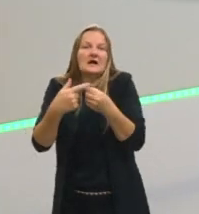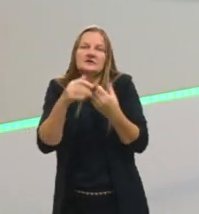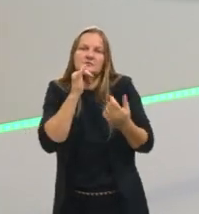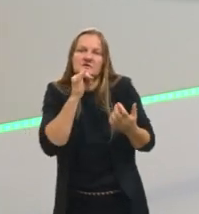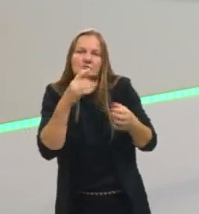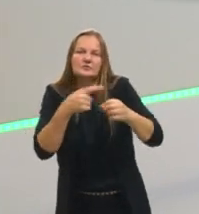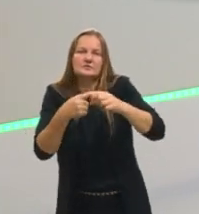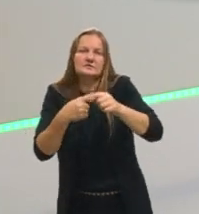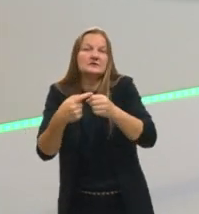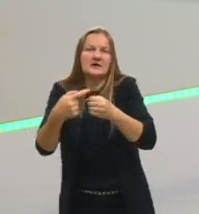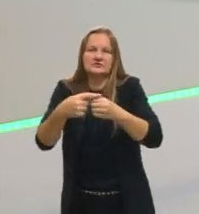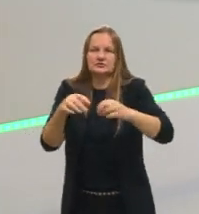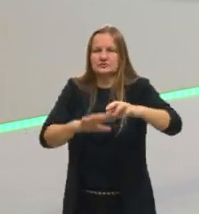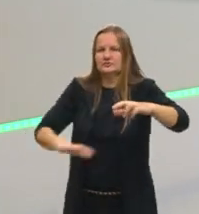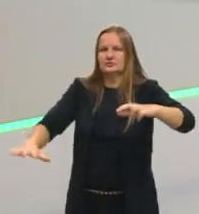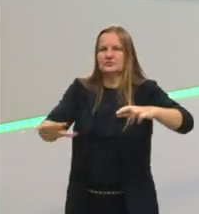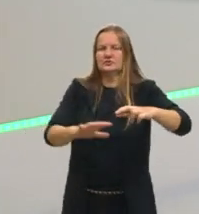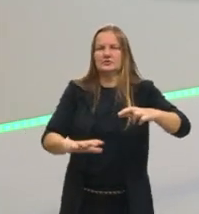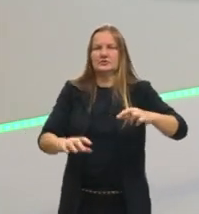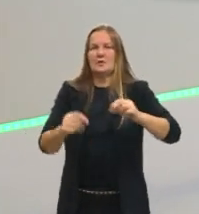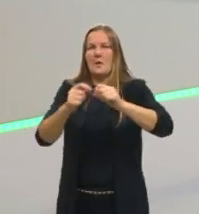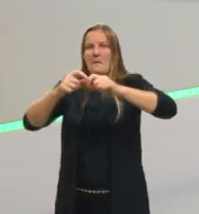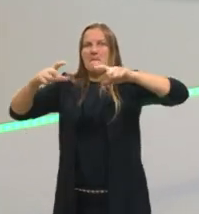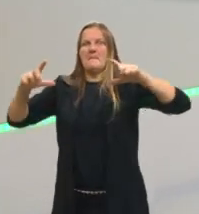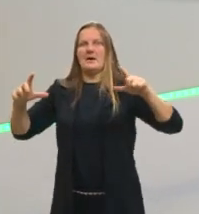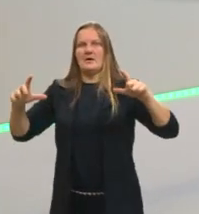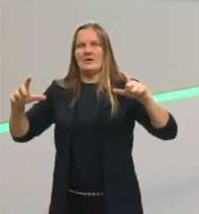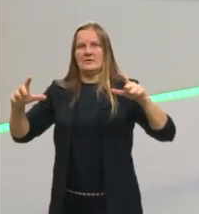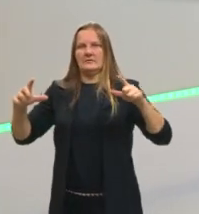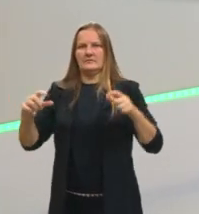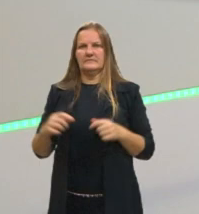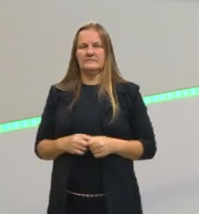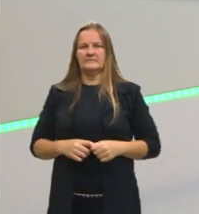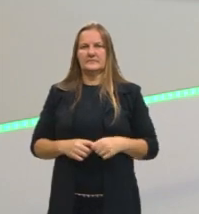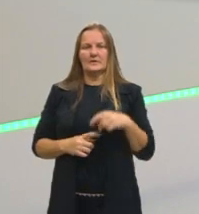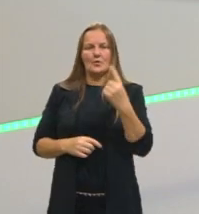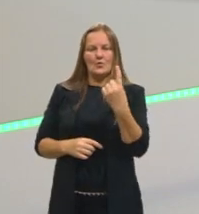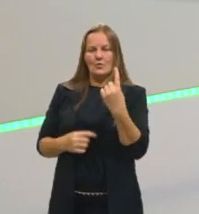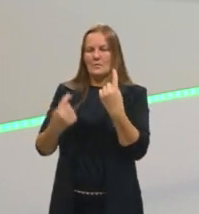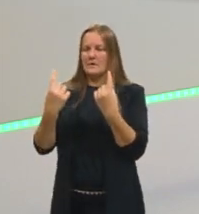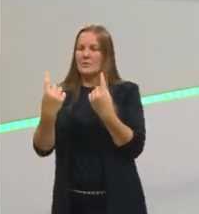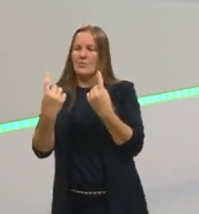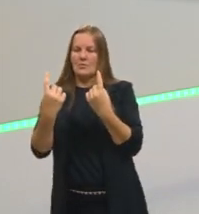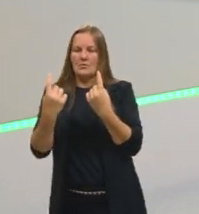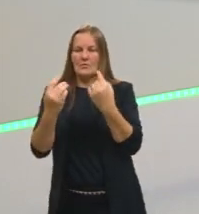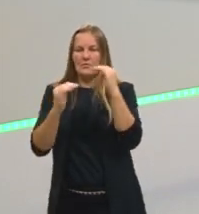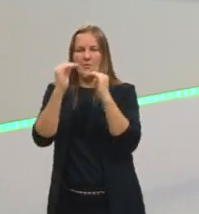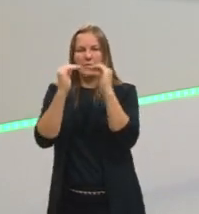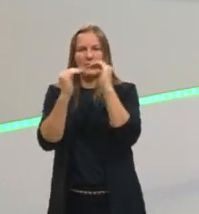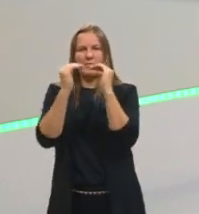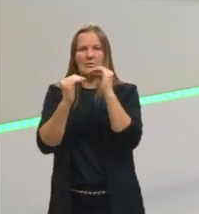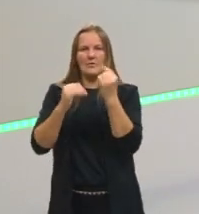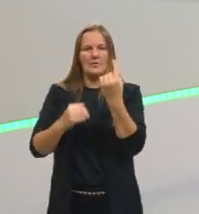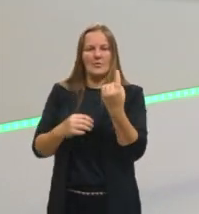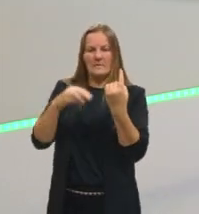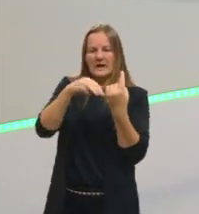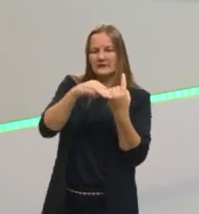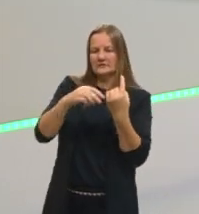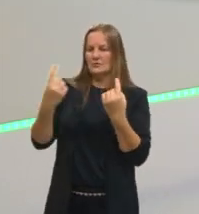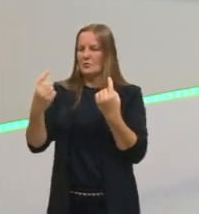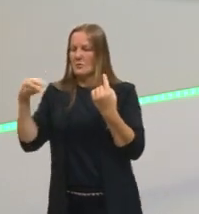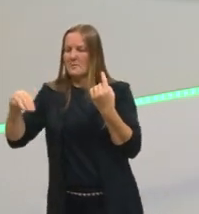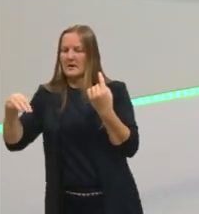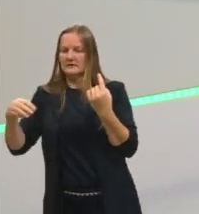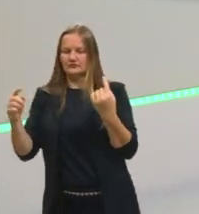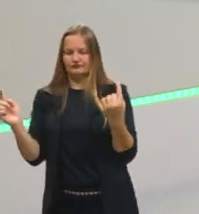tá maior vai ser minha escala mais perto de um para um eu tô tá a gurizada então por exemplo um metro para um metro